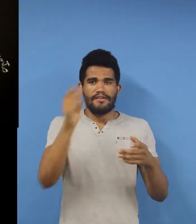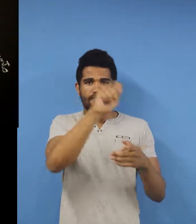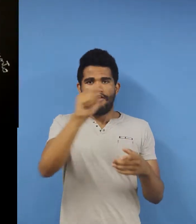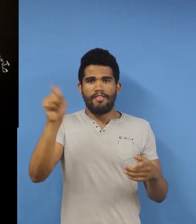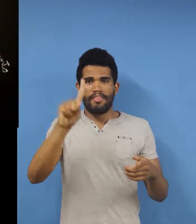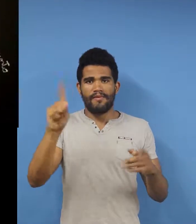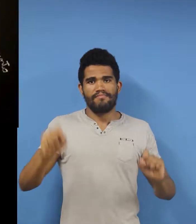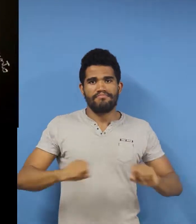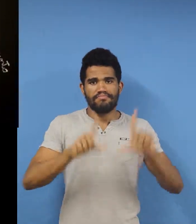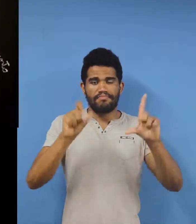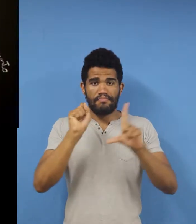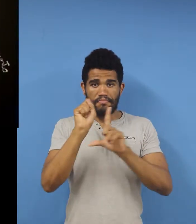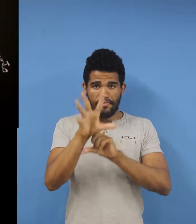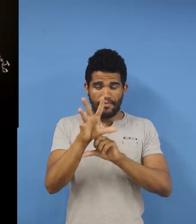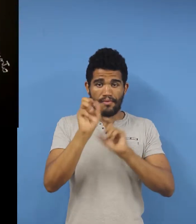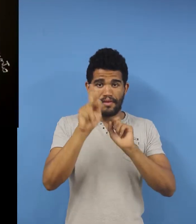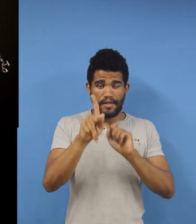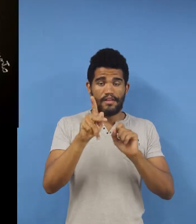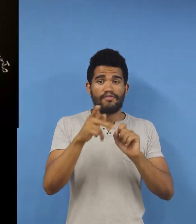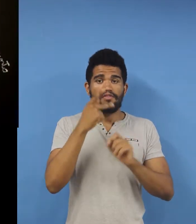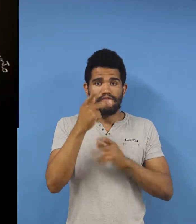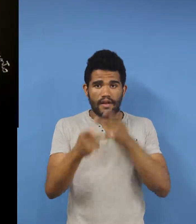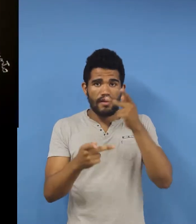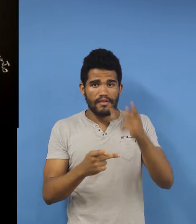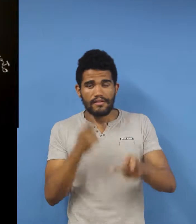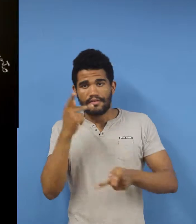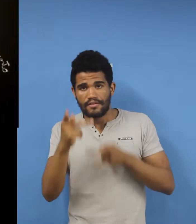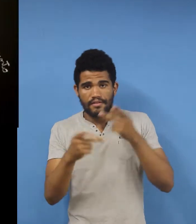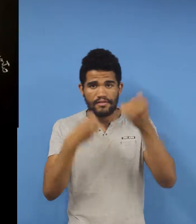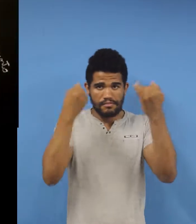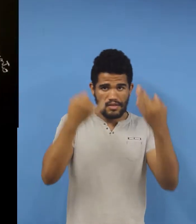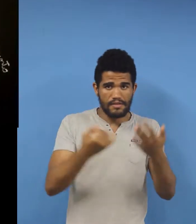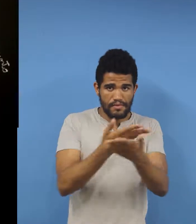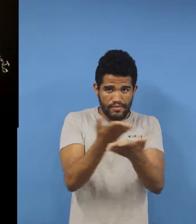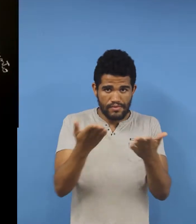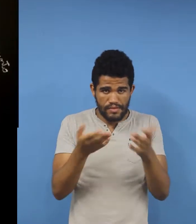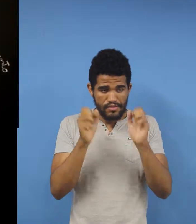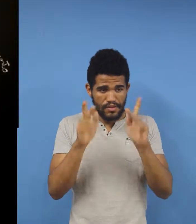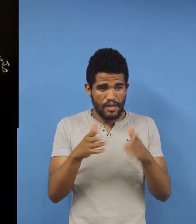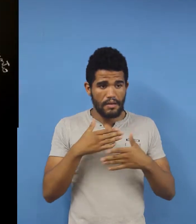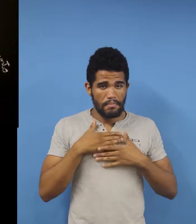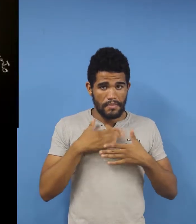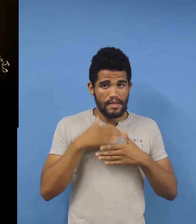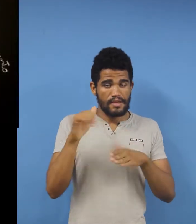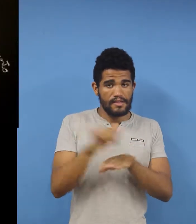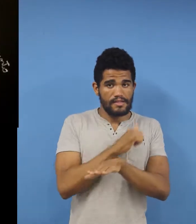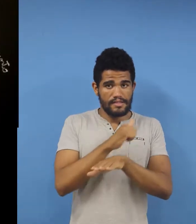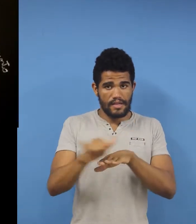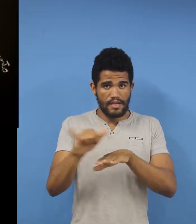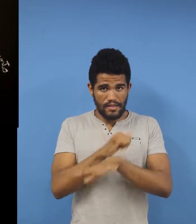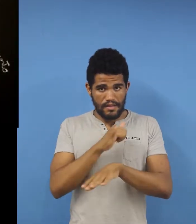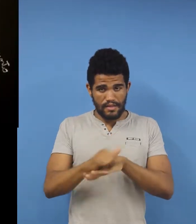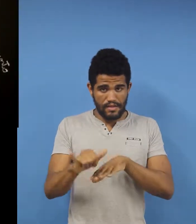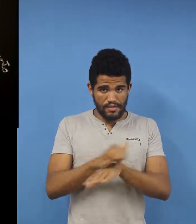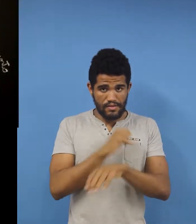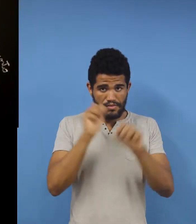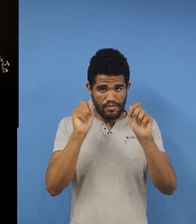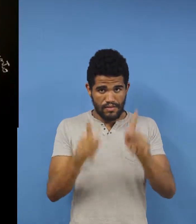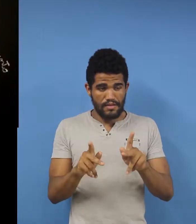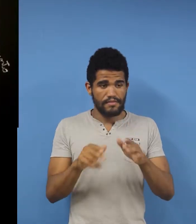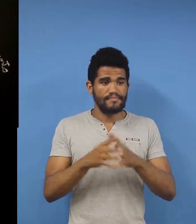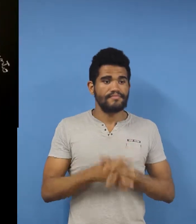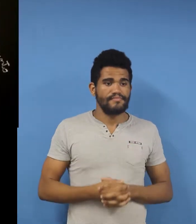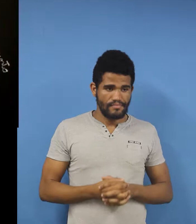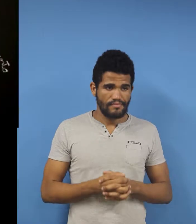Hoje, infelizmente, não cabe aqui no meu quadro, mas vou projetar aí e vou pontuando à medida em que eu for lendo e eu vou explicando pra vocês a